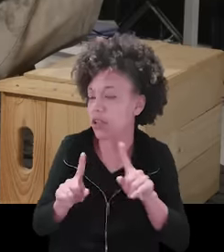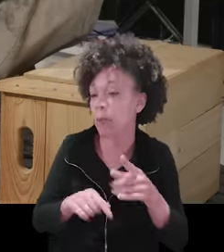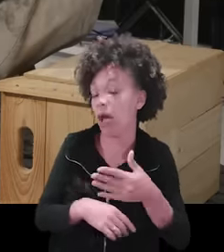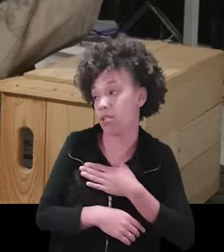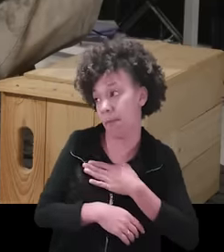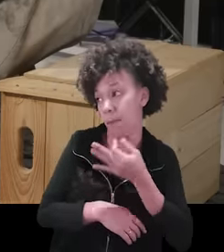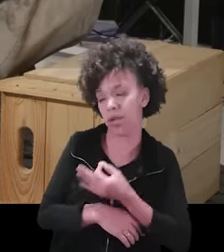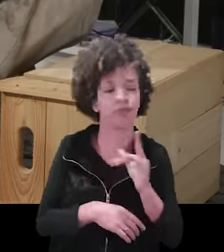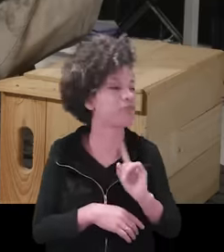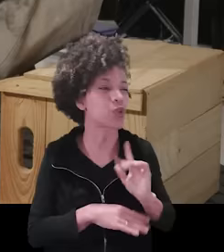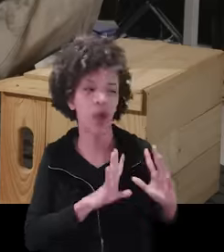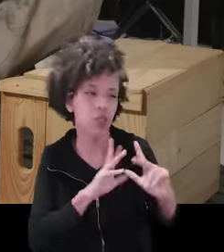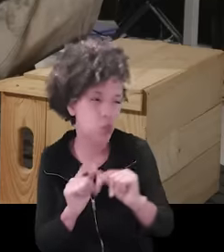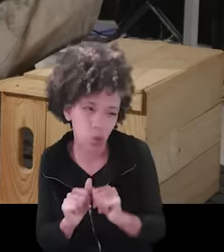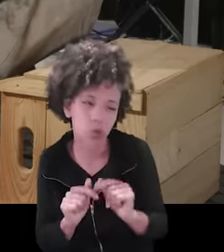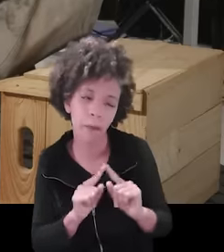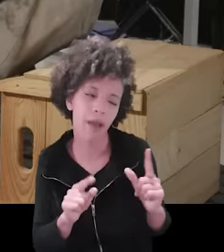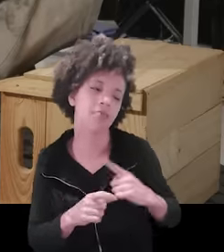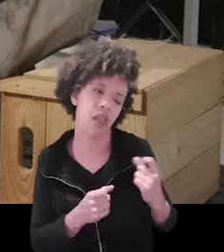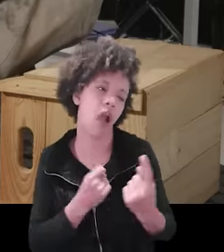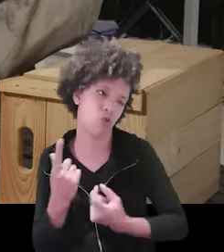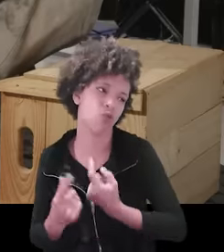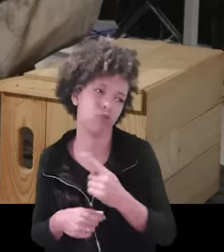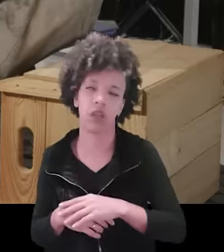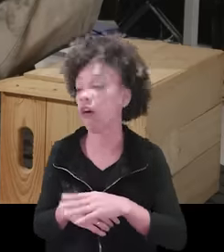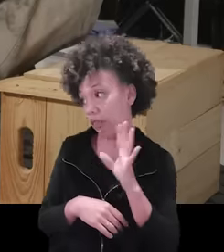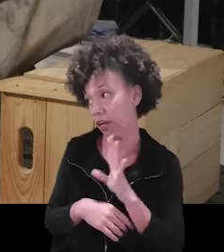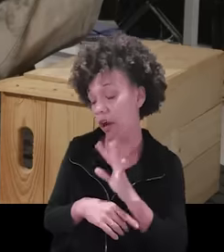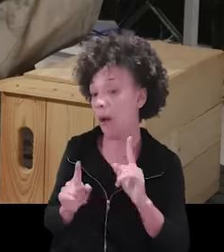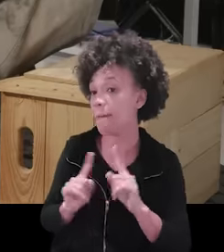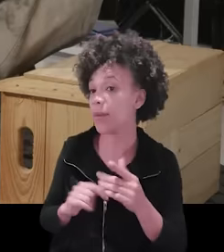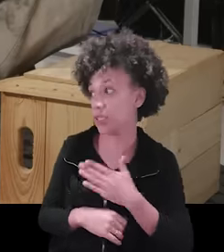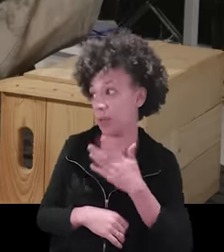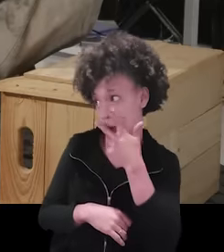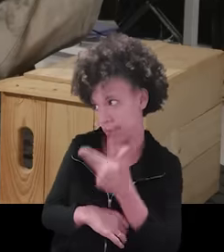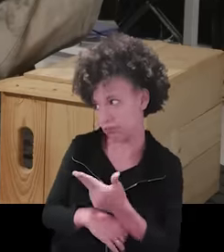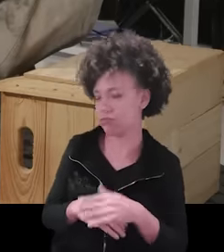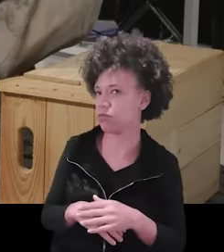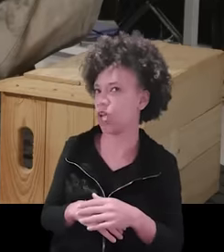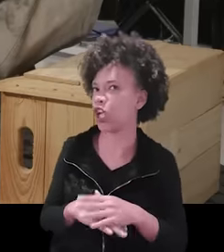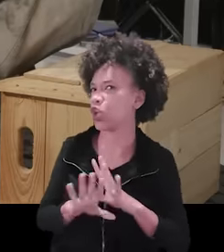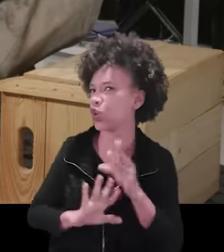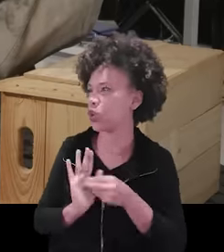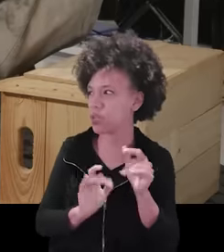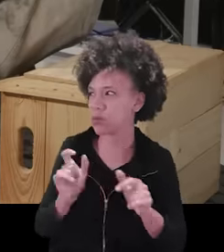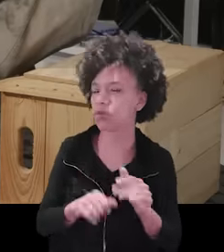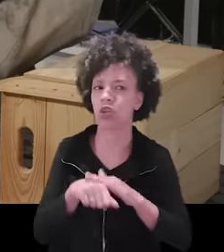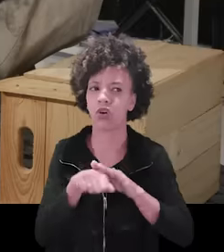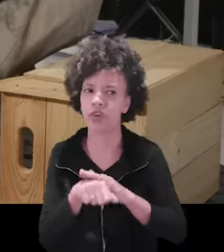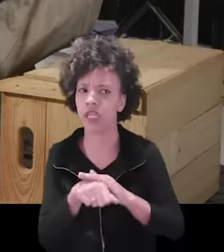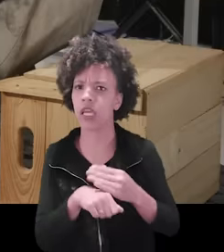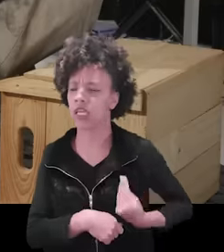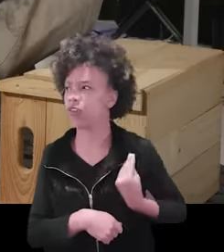mas é a visão que eu vejo todos mas eu acho que a gente legal mas assim é a visão que eu vejo tipo eu de todos os